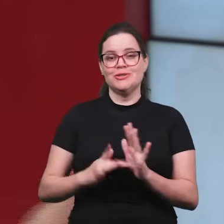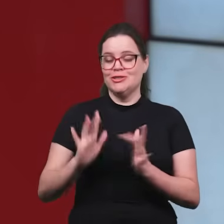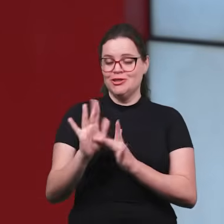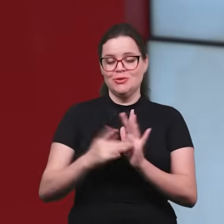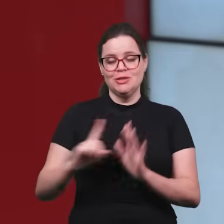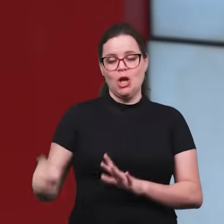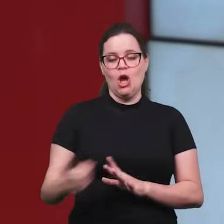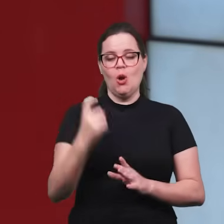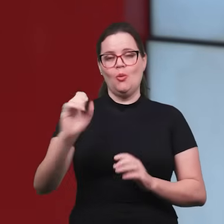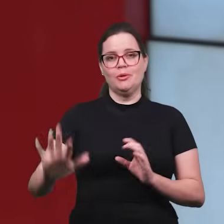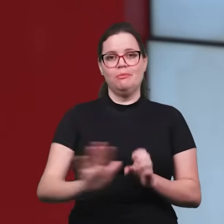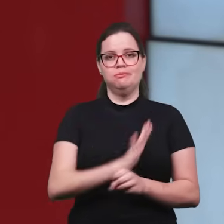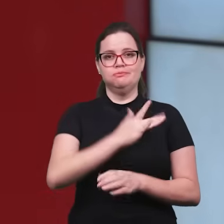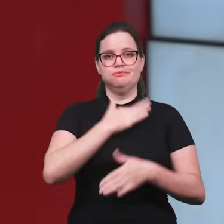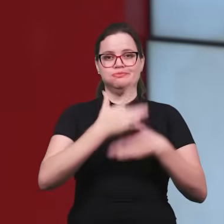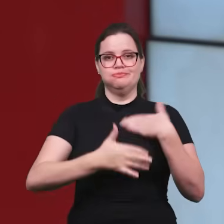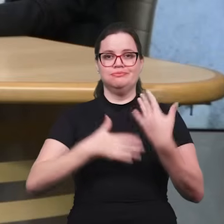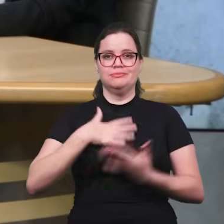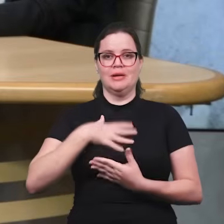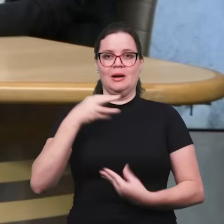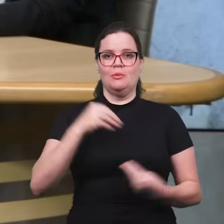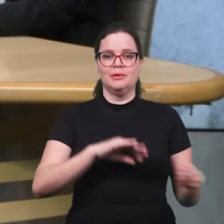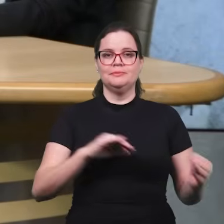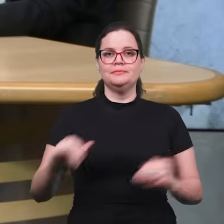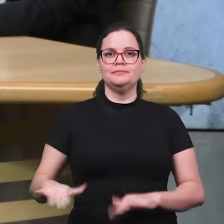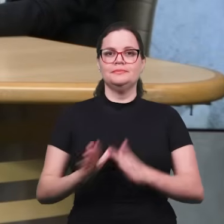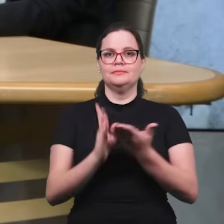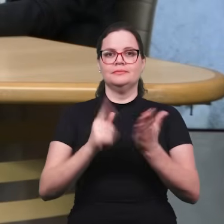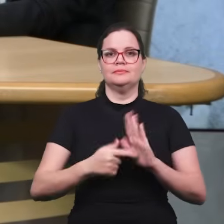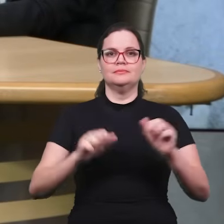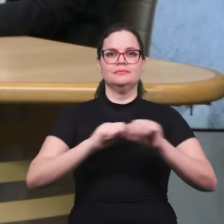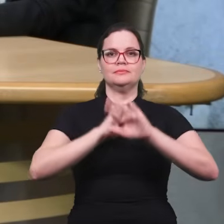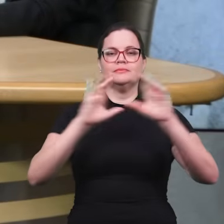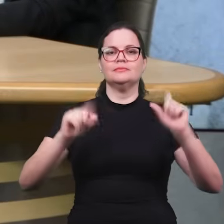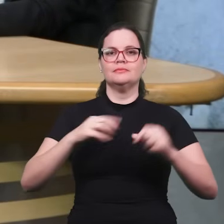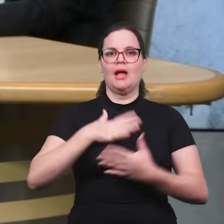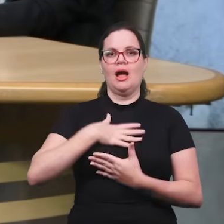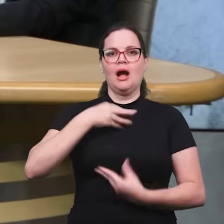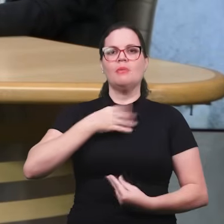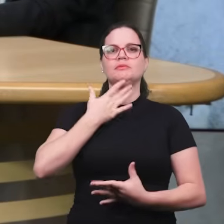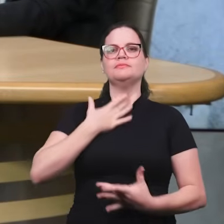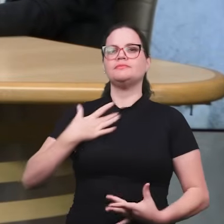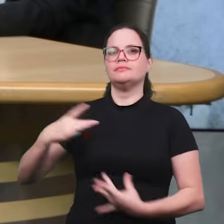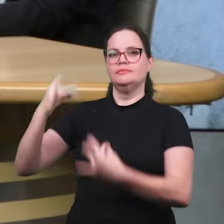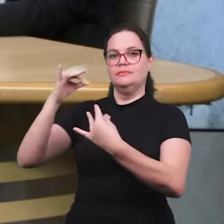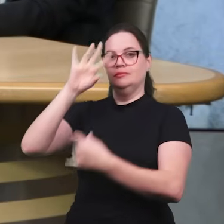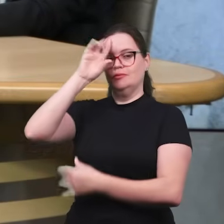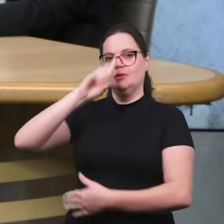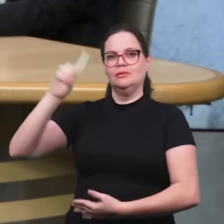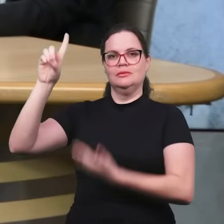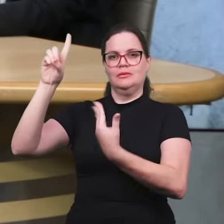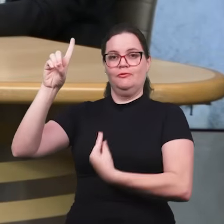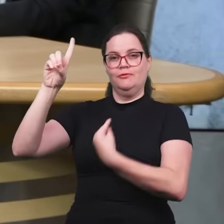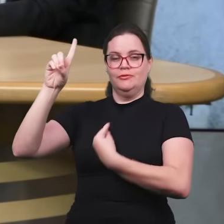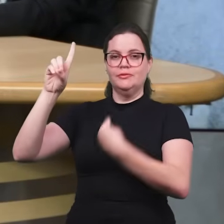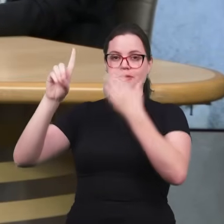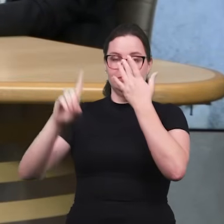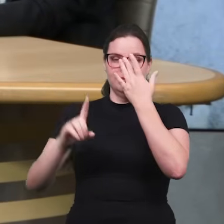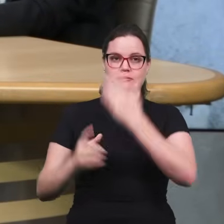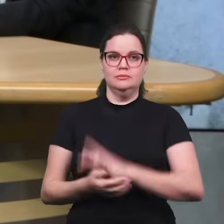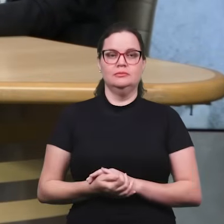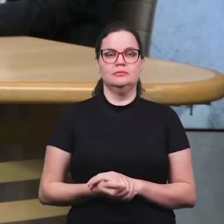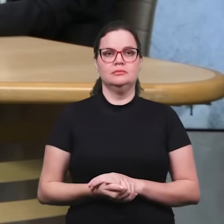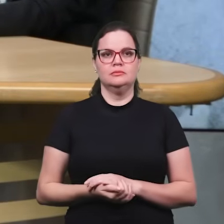Ele que preenche a nossa alma. E a palavra de Deus nos diz que a nossa alma tem sede de Deus e do Deus